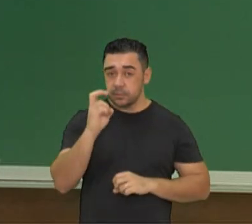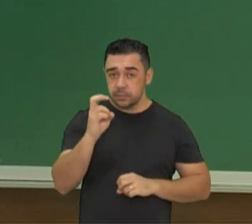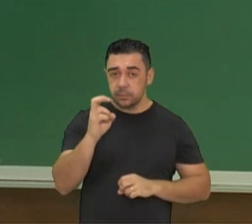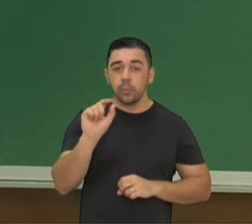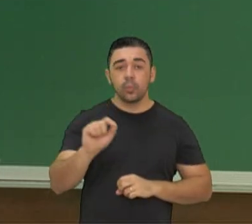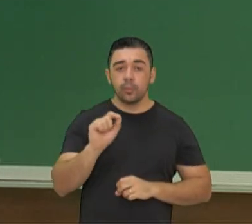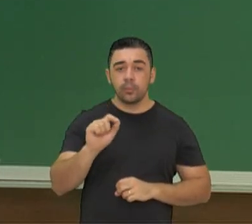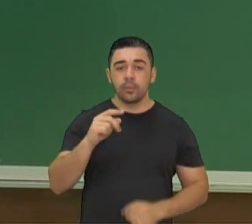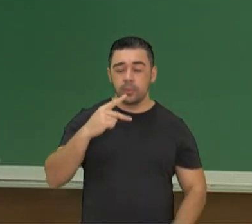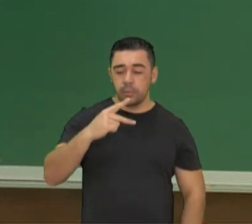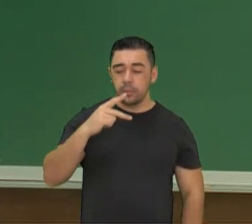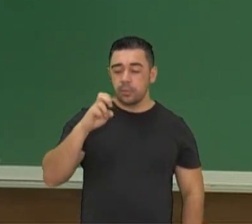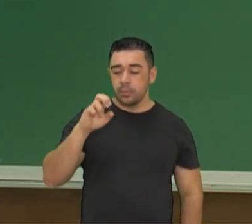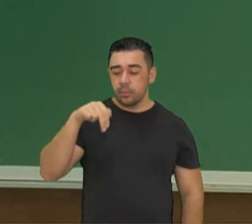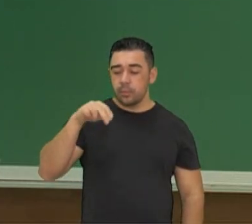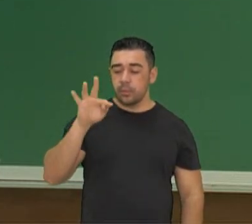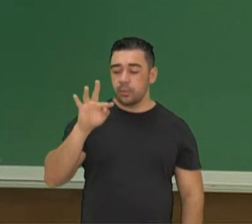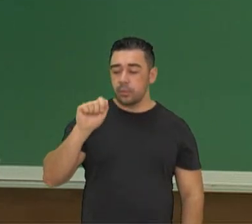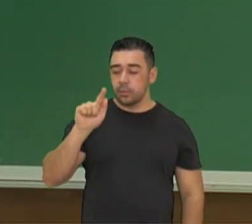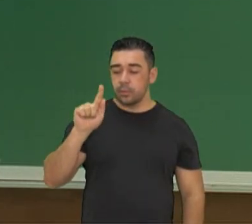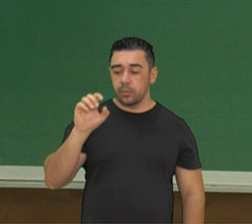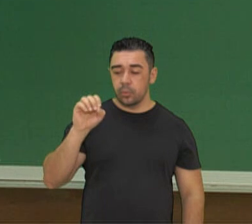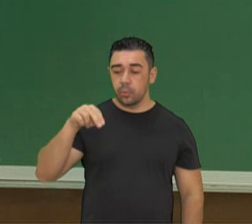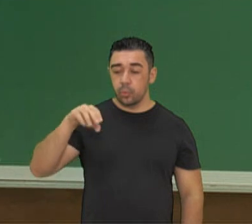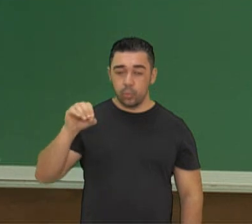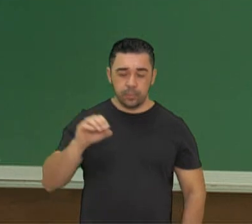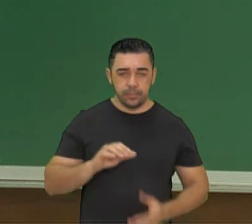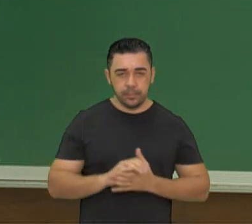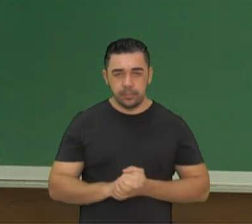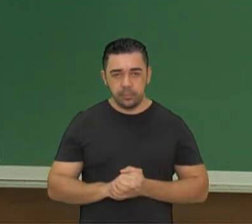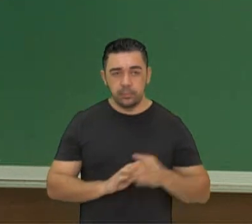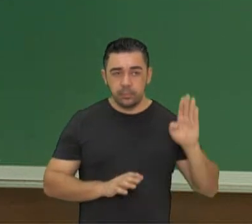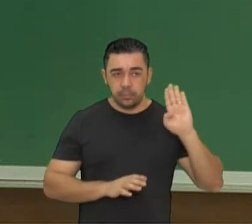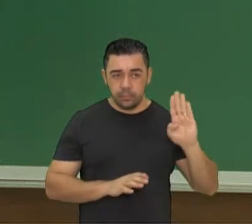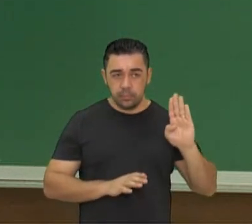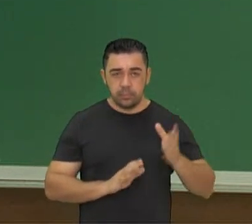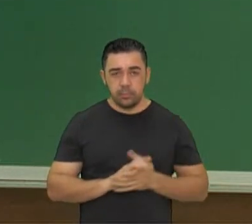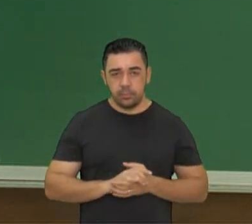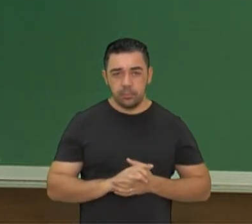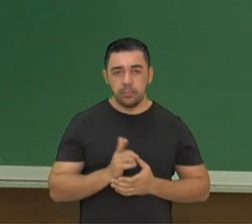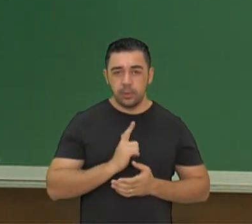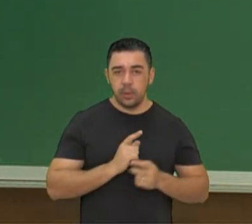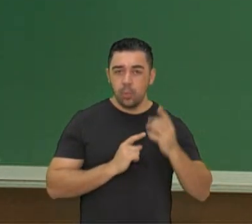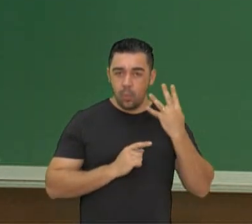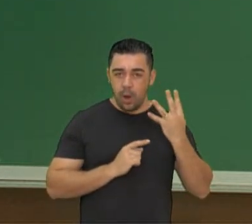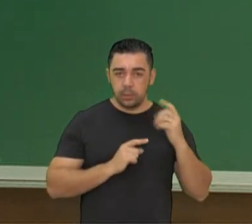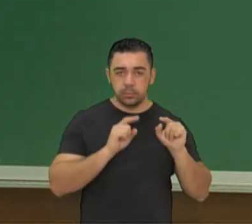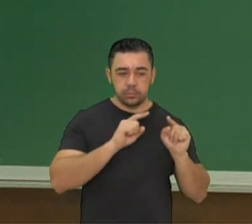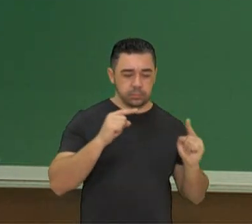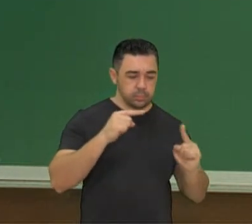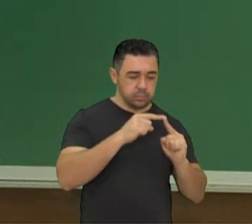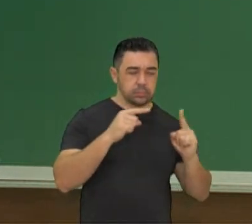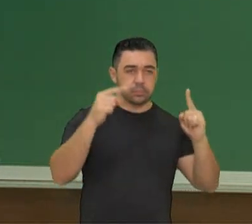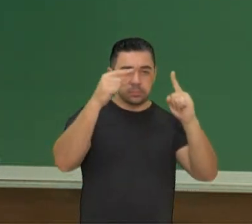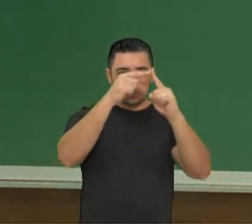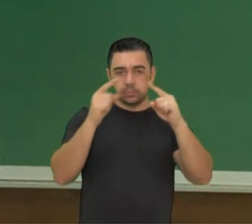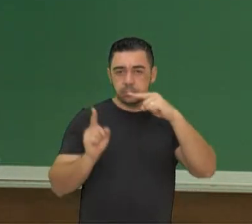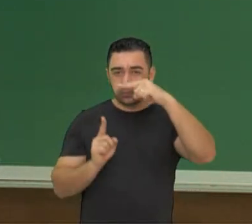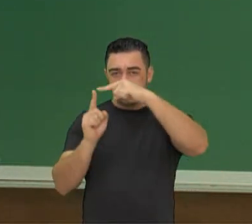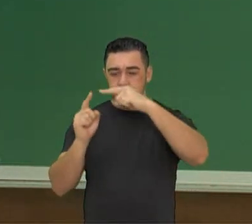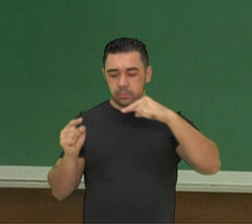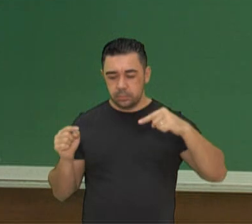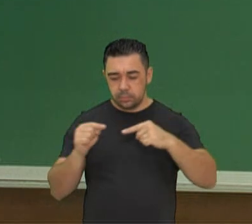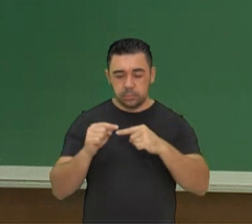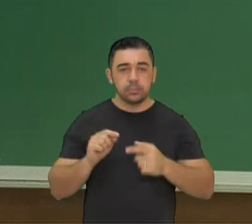um pentágono. E na letra B? 4 vértices, 1, 2, 3, 4.